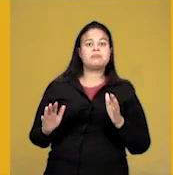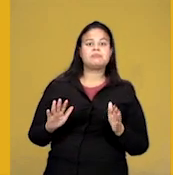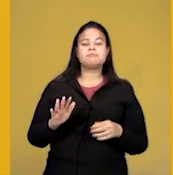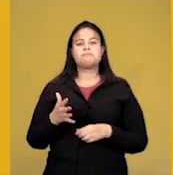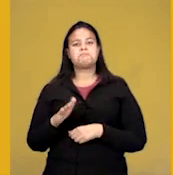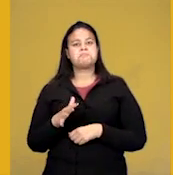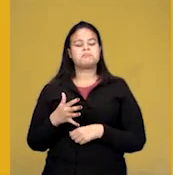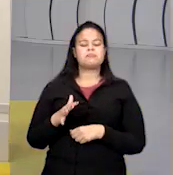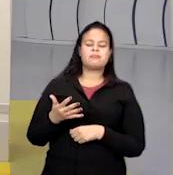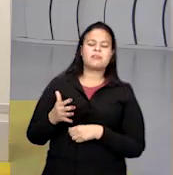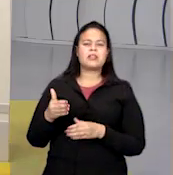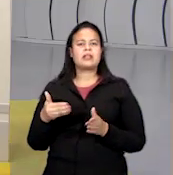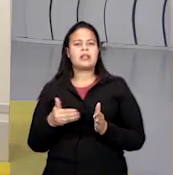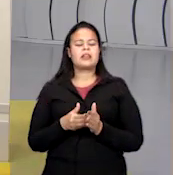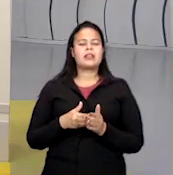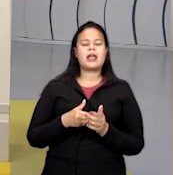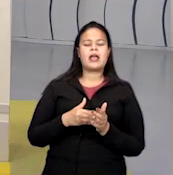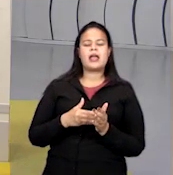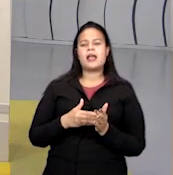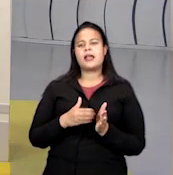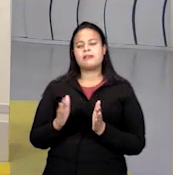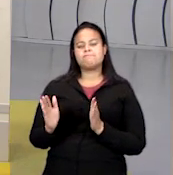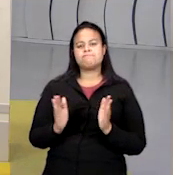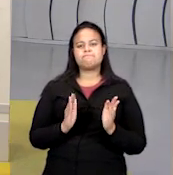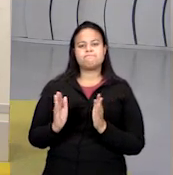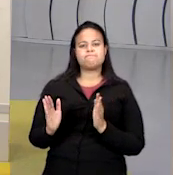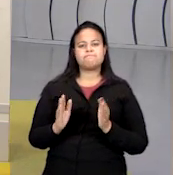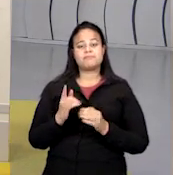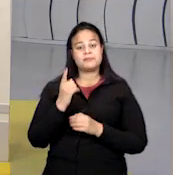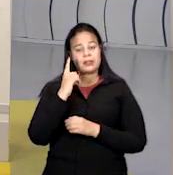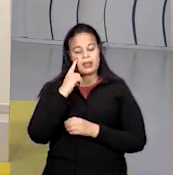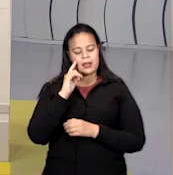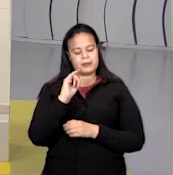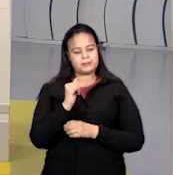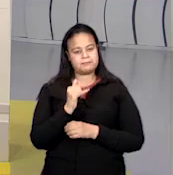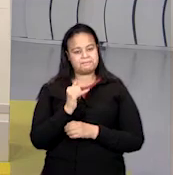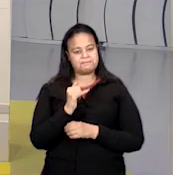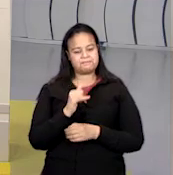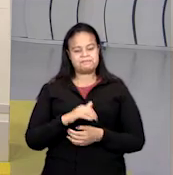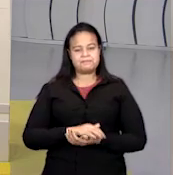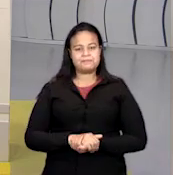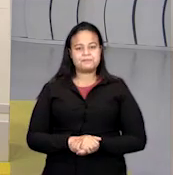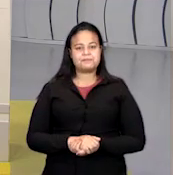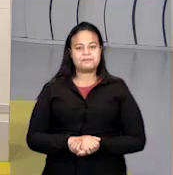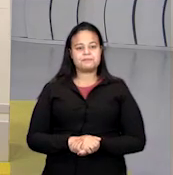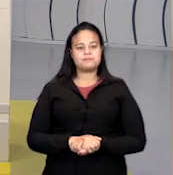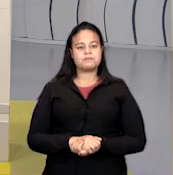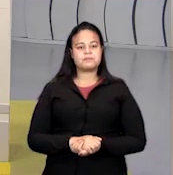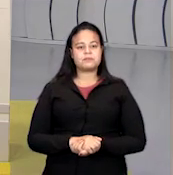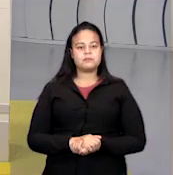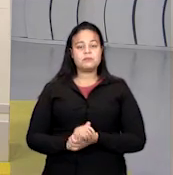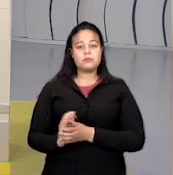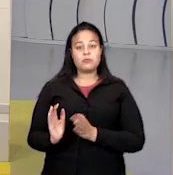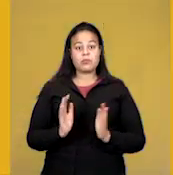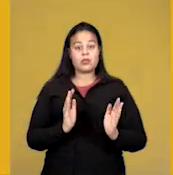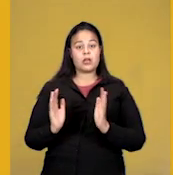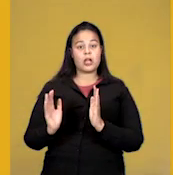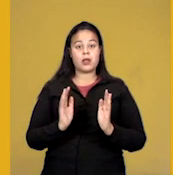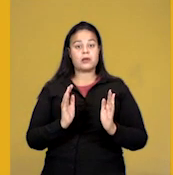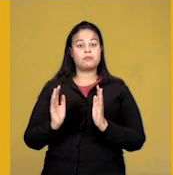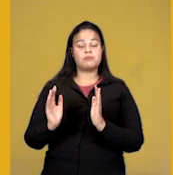menos o momento, deixa eu só pegar minha canetinha, até ali mais ou menos o